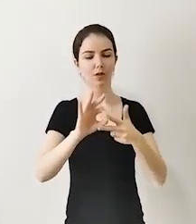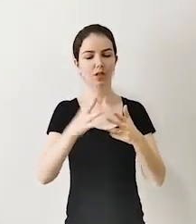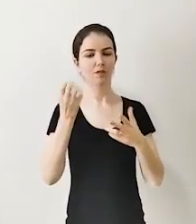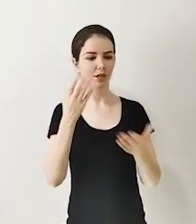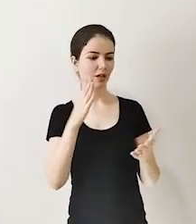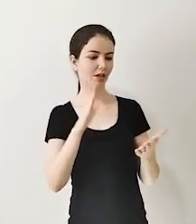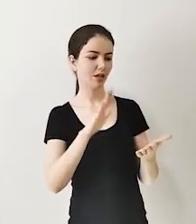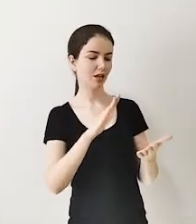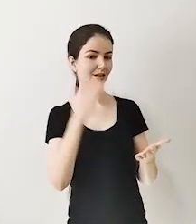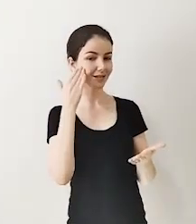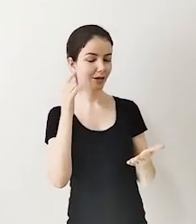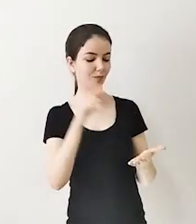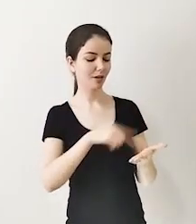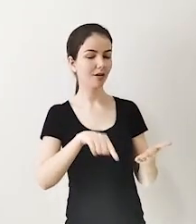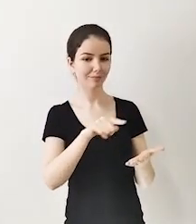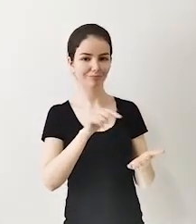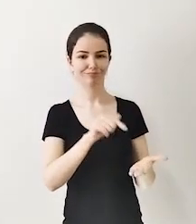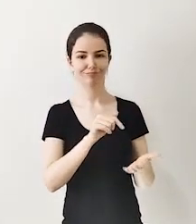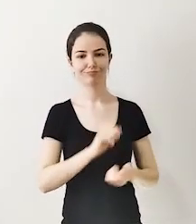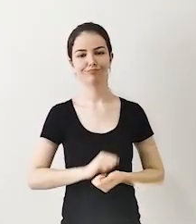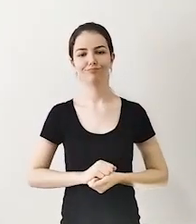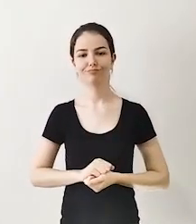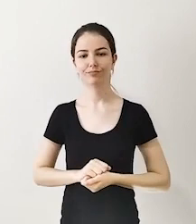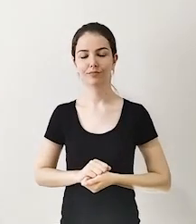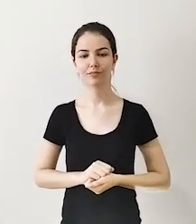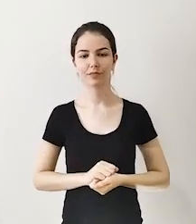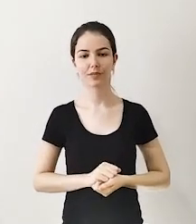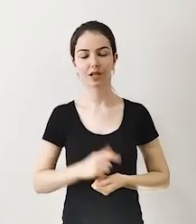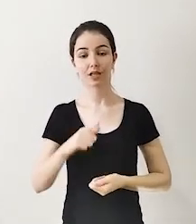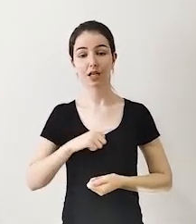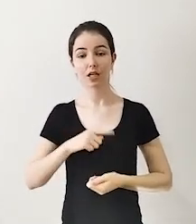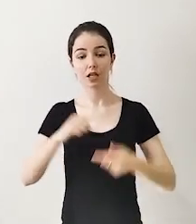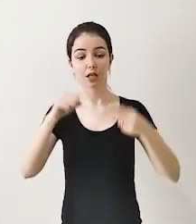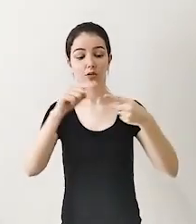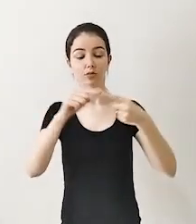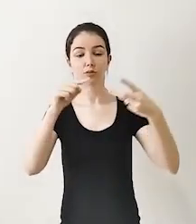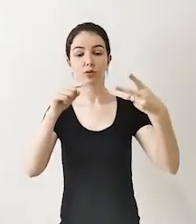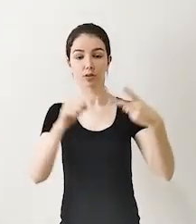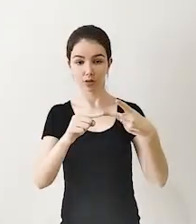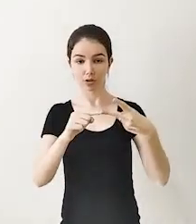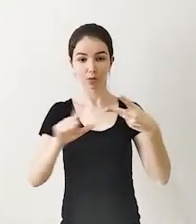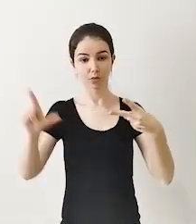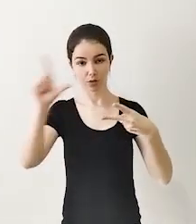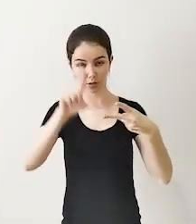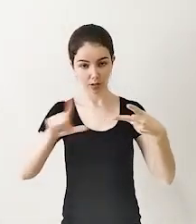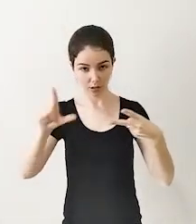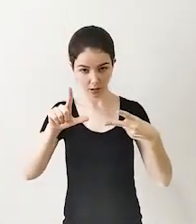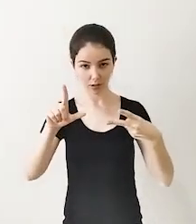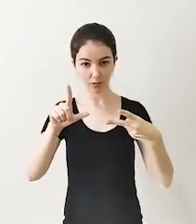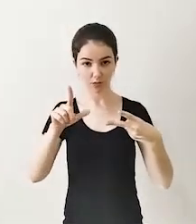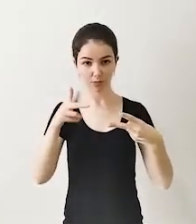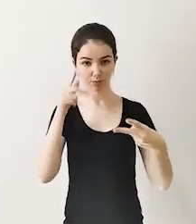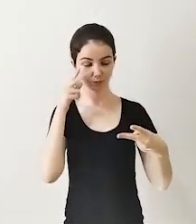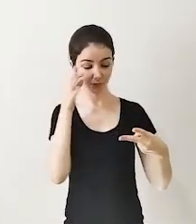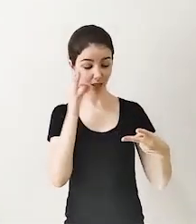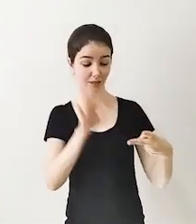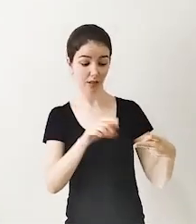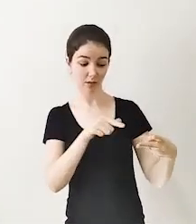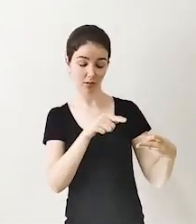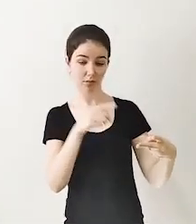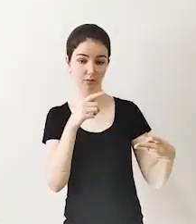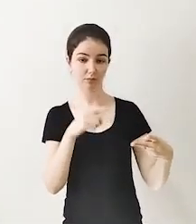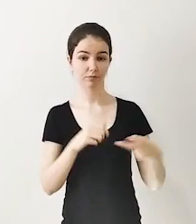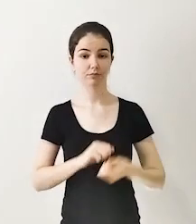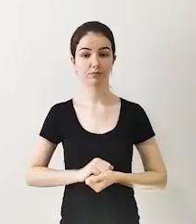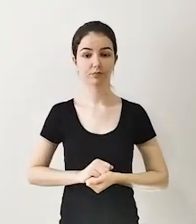aluno, beleza? E aí nós temos dois tipos de literatura no quentismo, galera, presta atenção. Existem